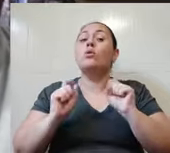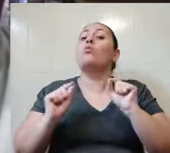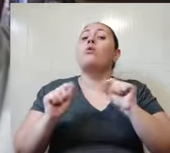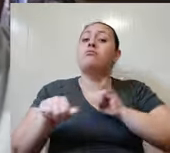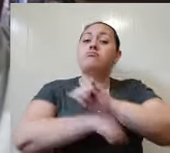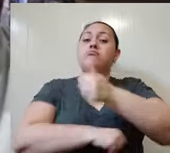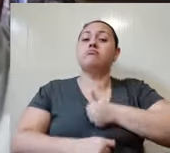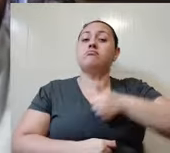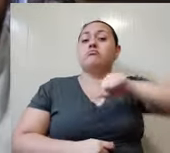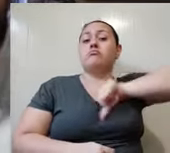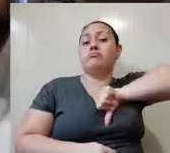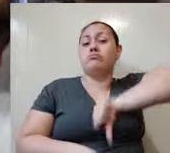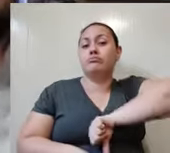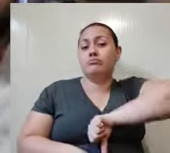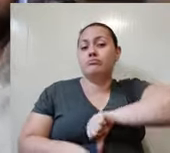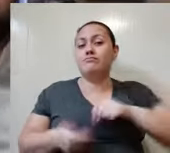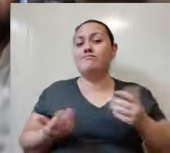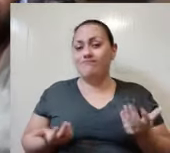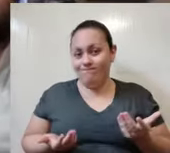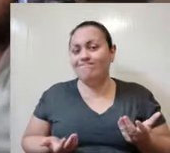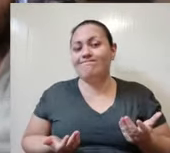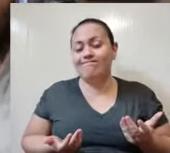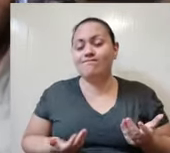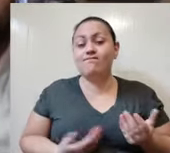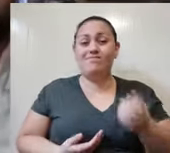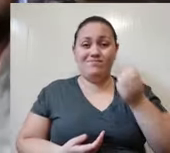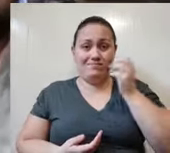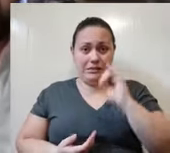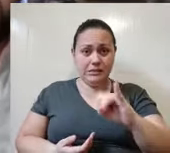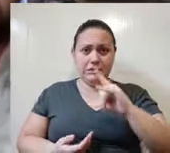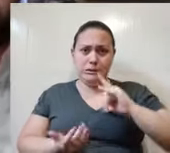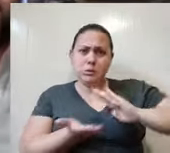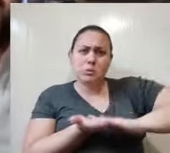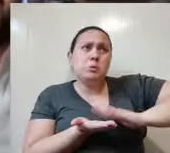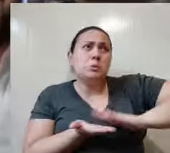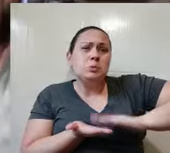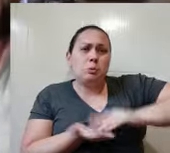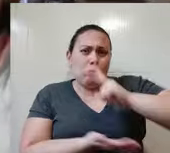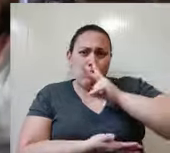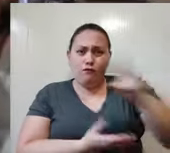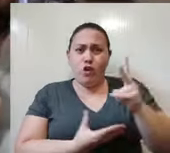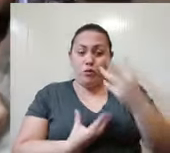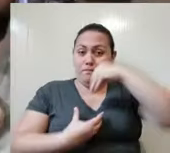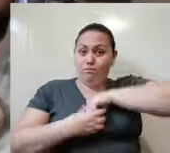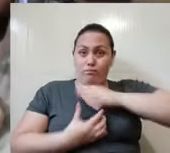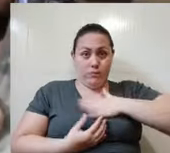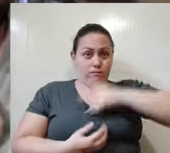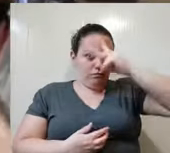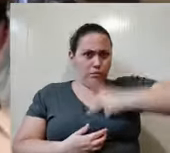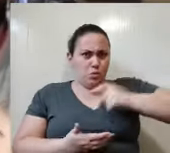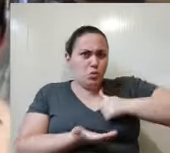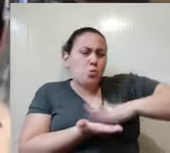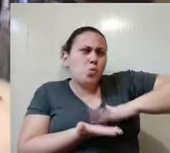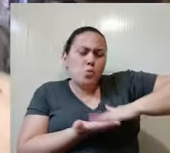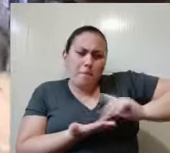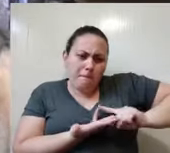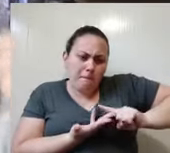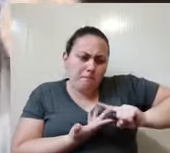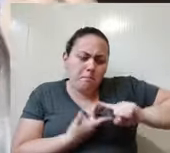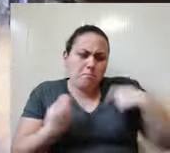tipo de coisa. E no momento que a gente tem um alto grau de cobrança interna nossa, e a gente